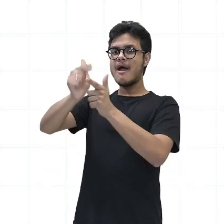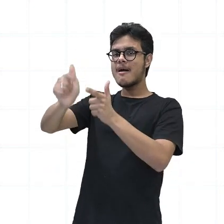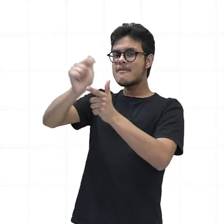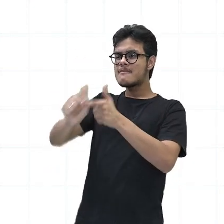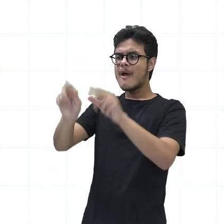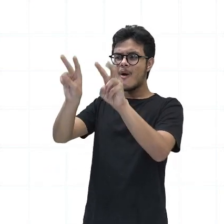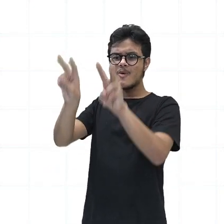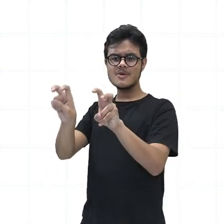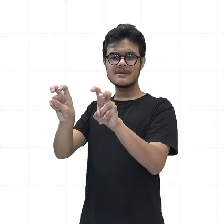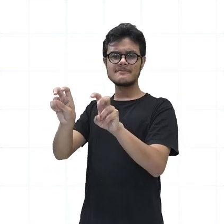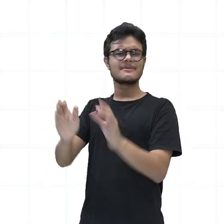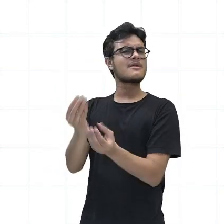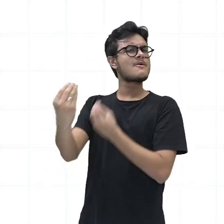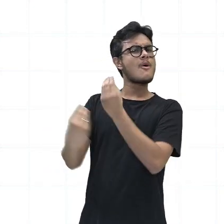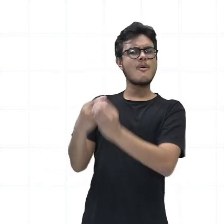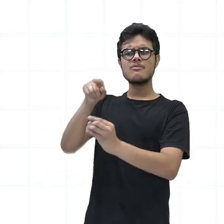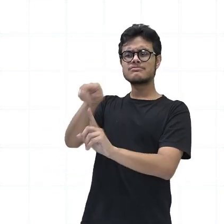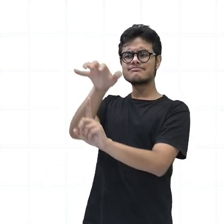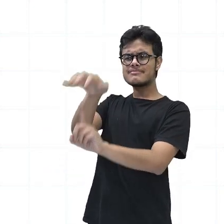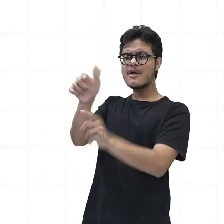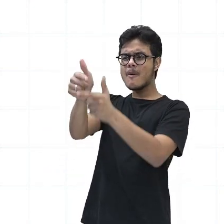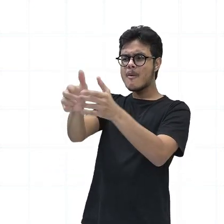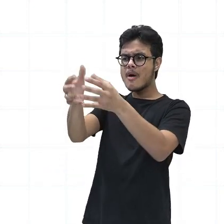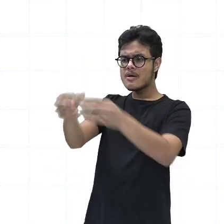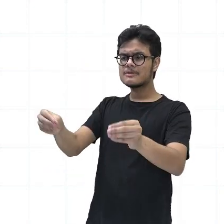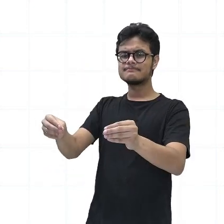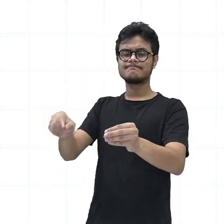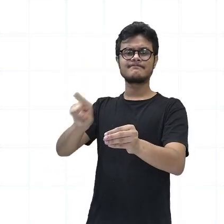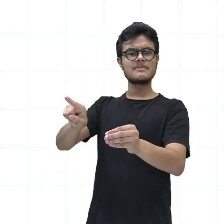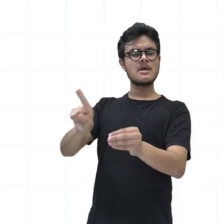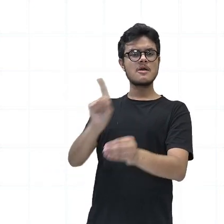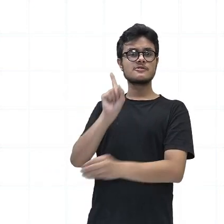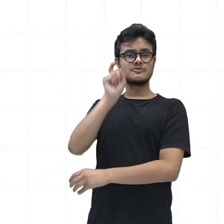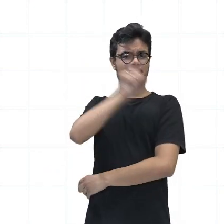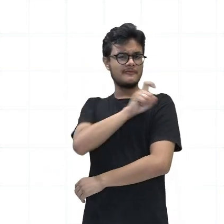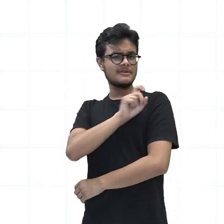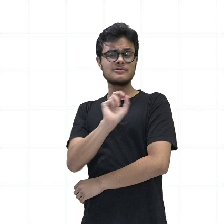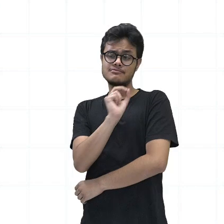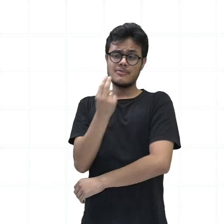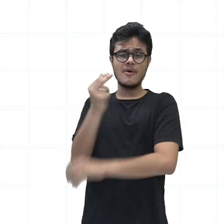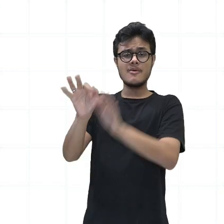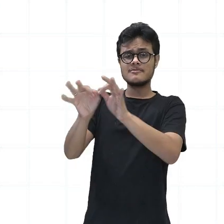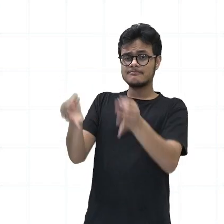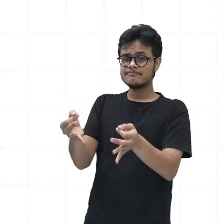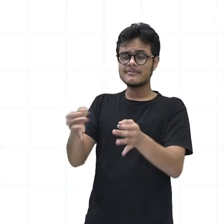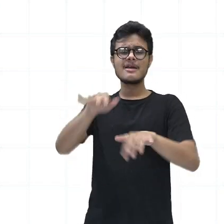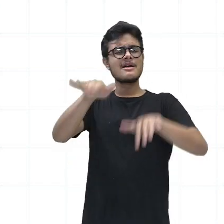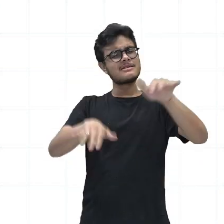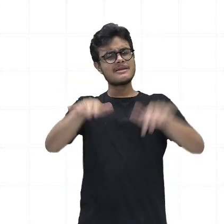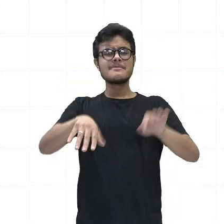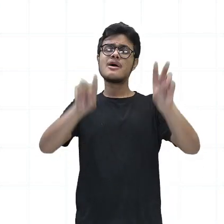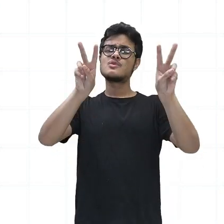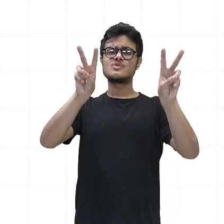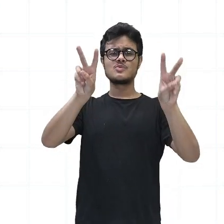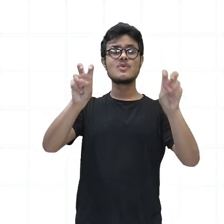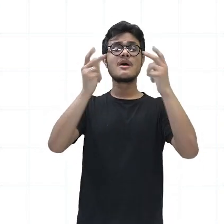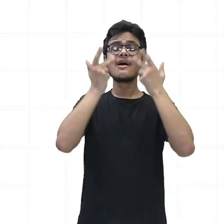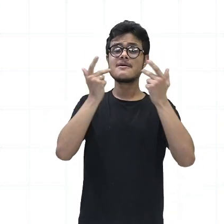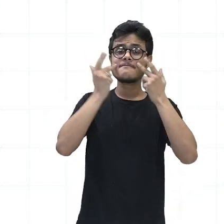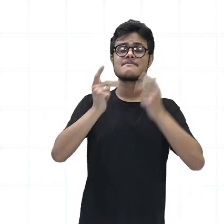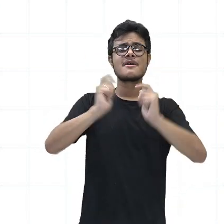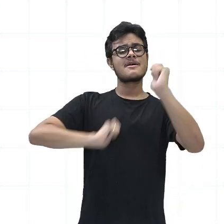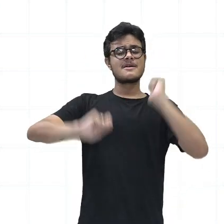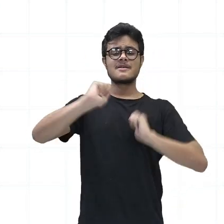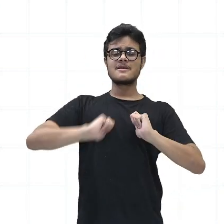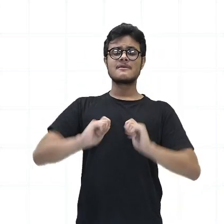desses conflitos. Ele pode ser simples ou complexo, dependendo da natureza da peça e das intenções